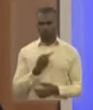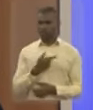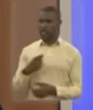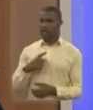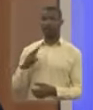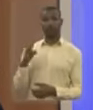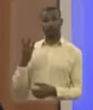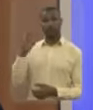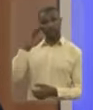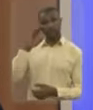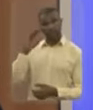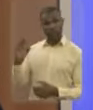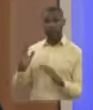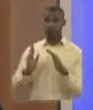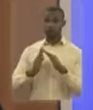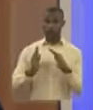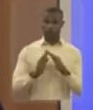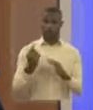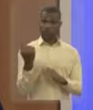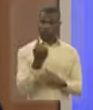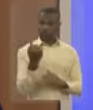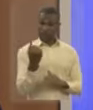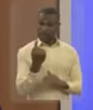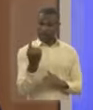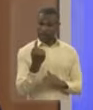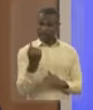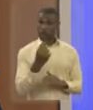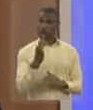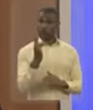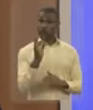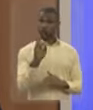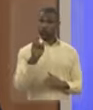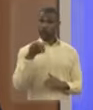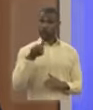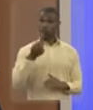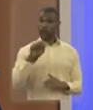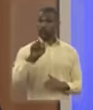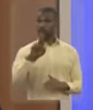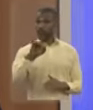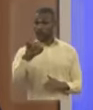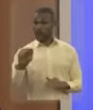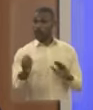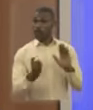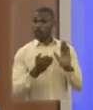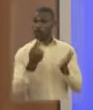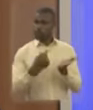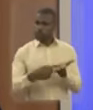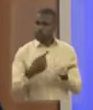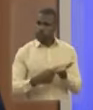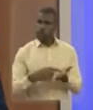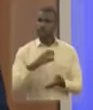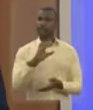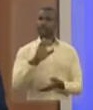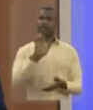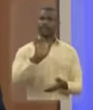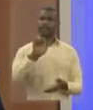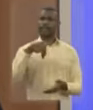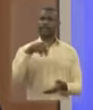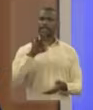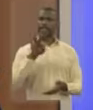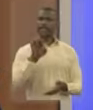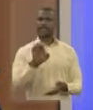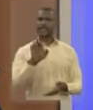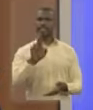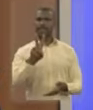principais eixos na questão Habitacional primeiro a regularização fundiária temos o compromisso de regularizar o Centreville é uma um bairro da